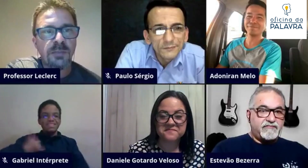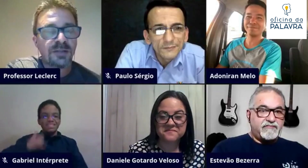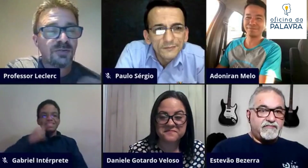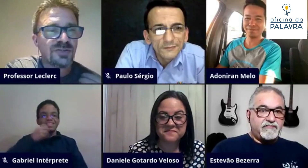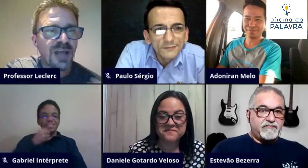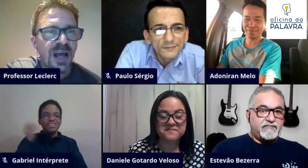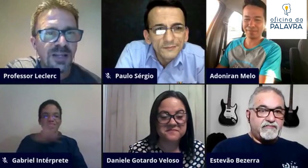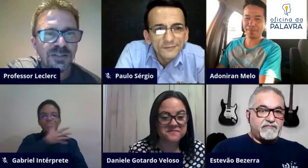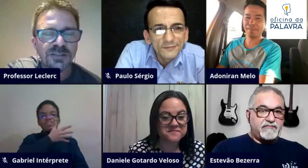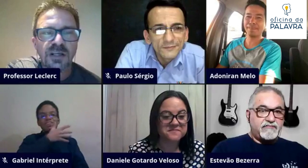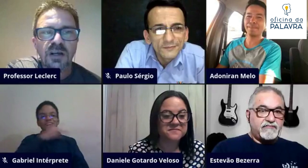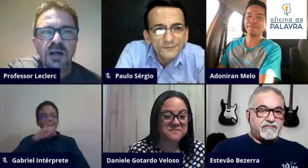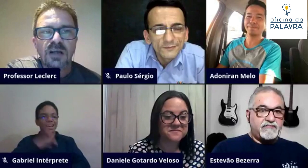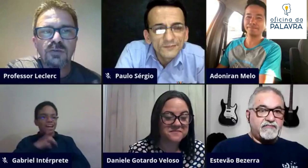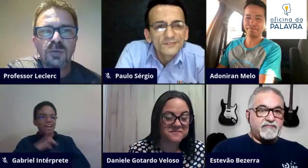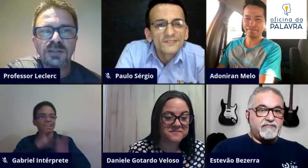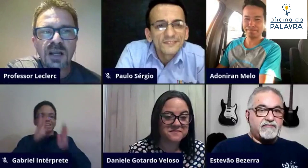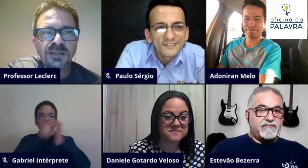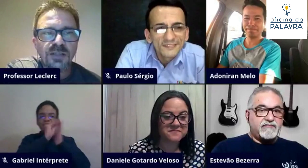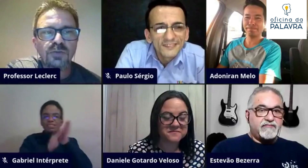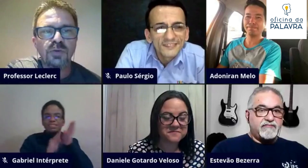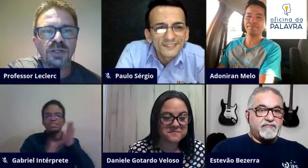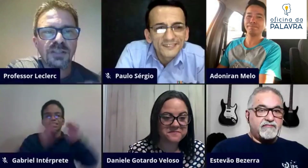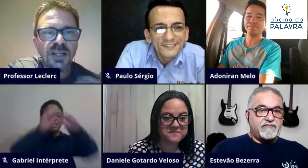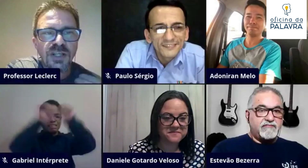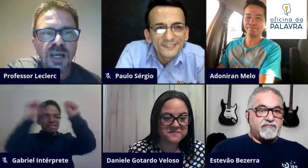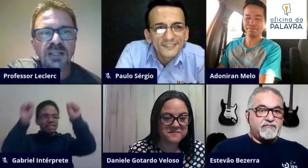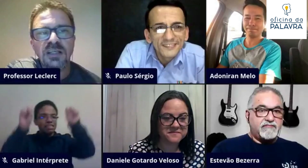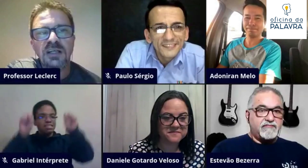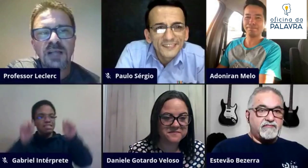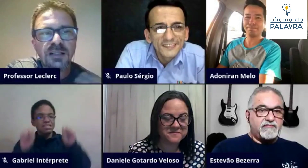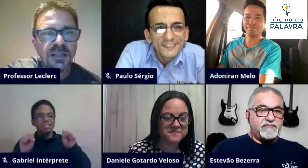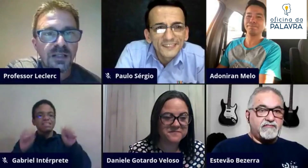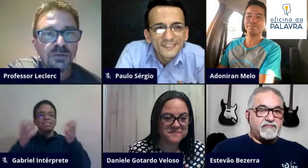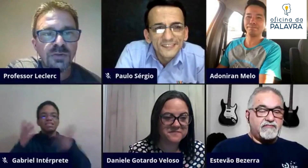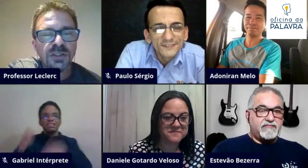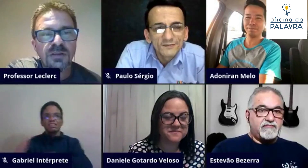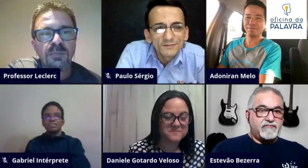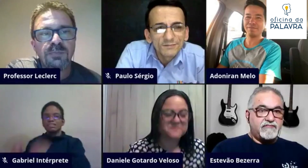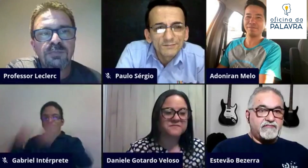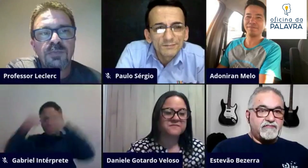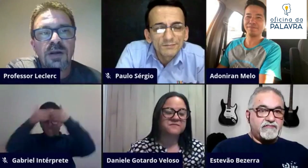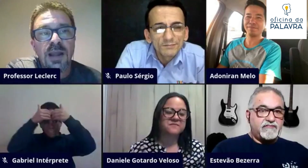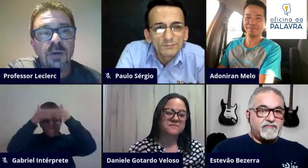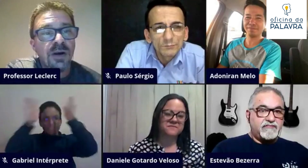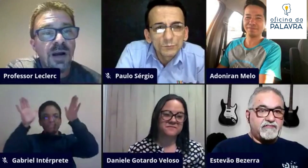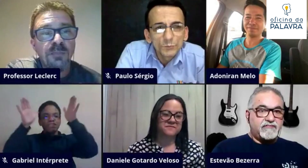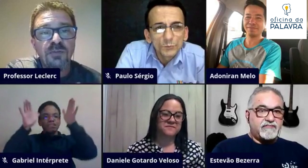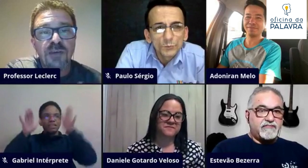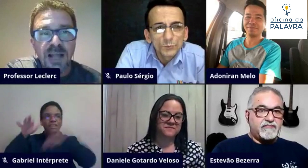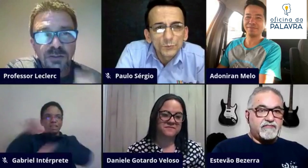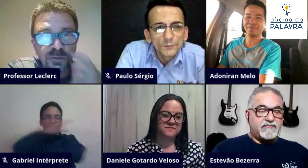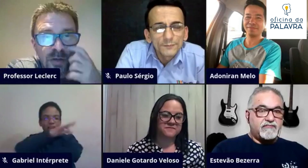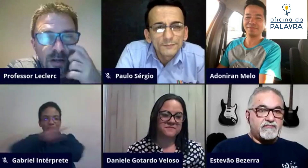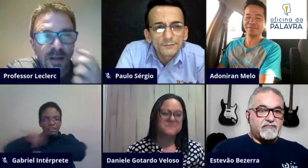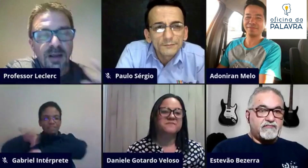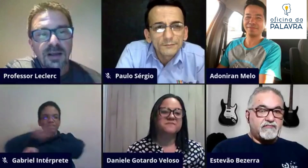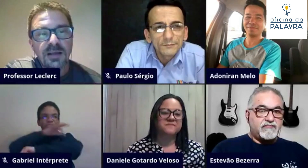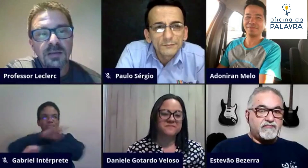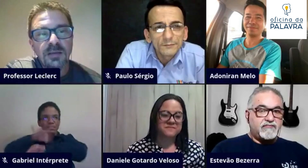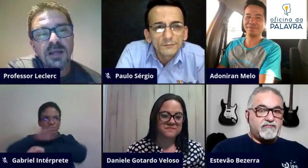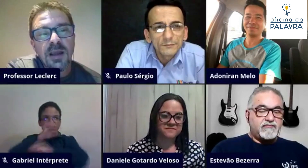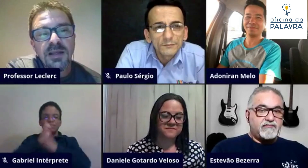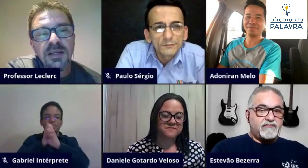conteúdos, a métodos ágeis, turma da arquitetura, da engenharia, da literatura. Então, é um campo vasto